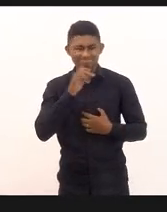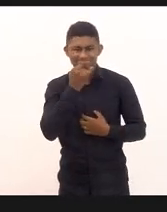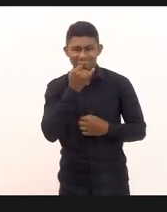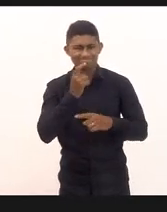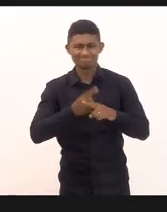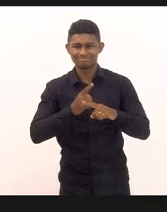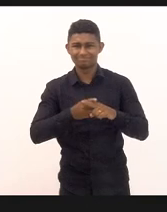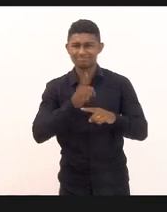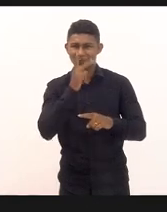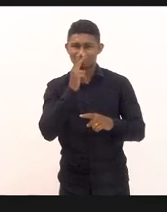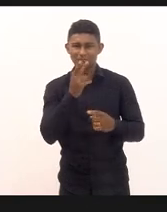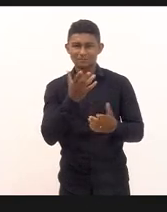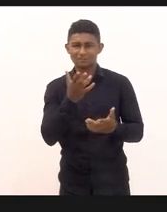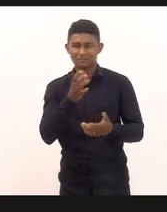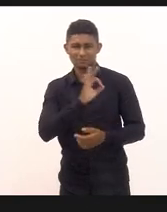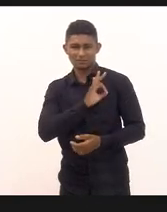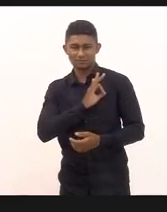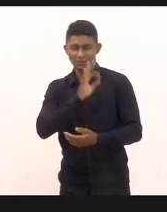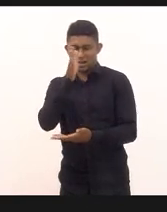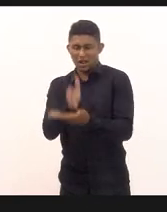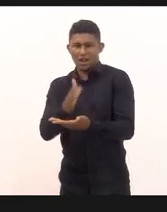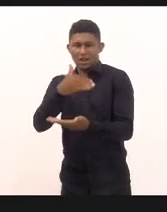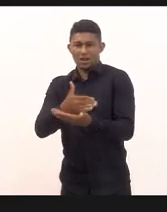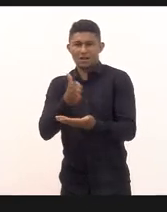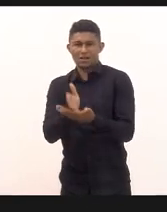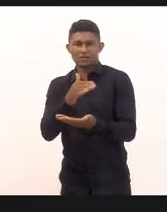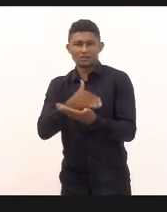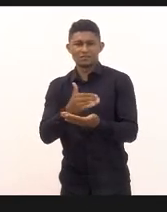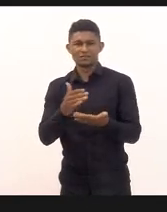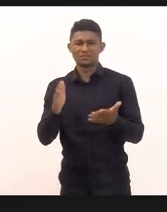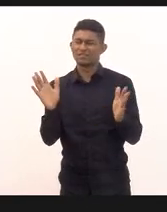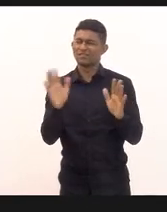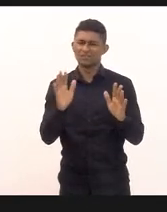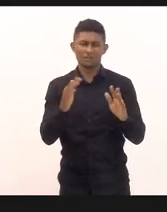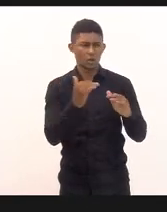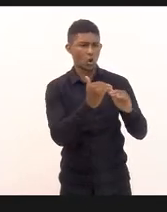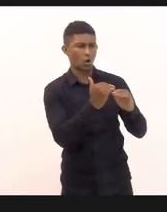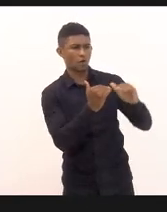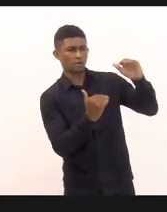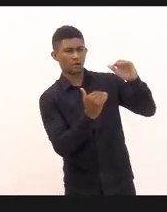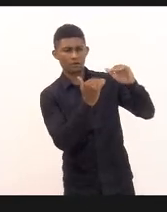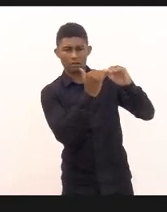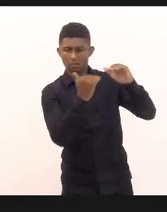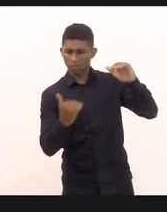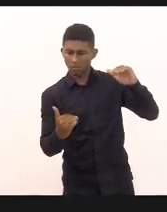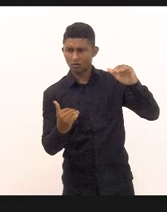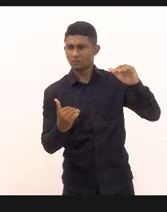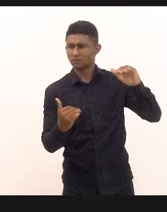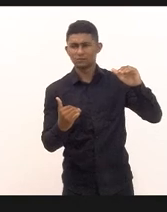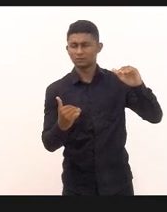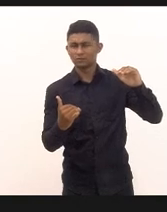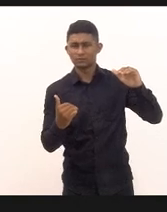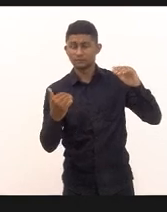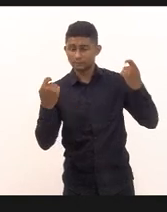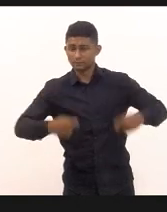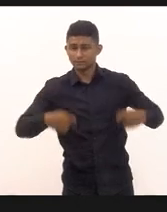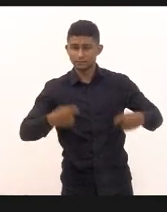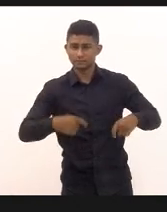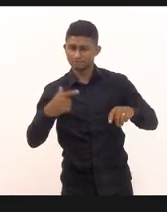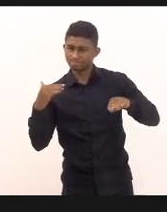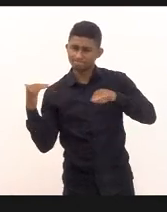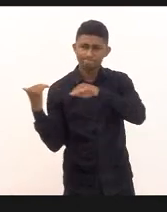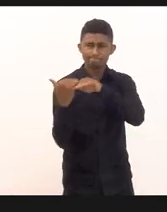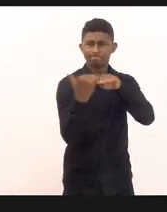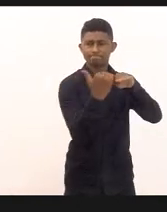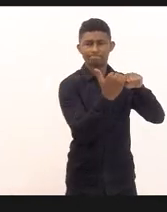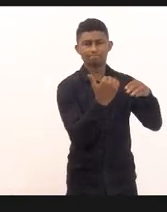dividir a corporação. Se isso é corporação, nós somos de oficial e praça. O que der para um, dá para outro. A gente viu no plenário